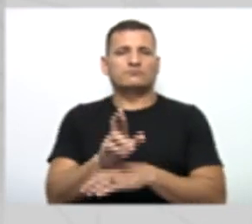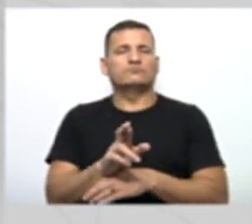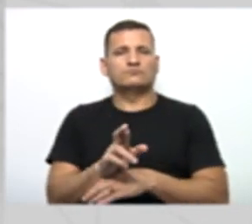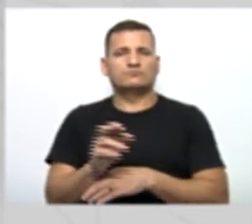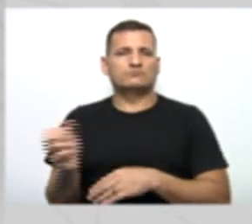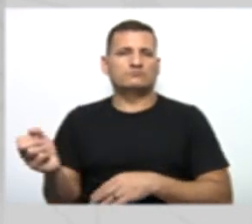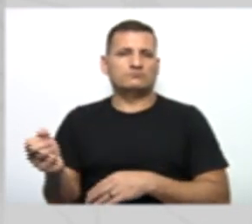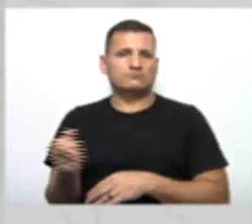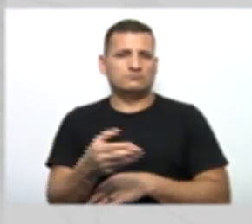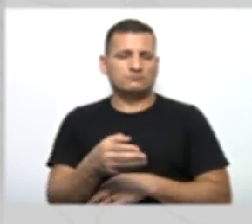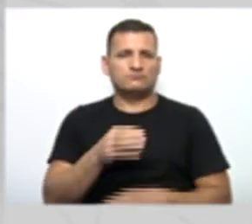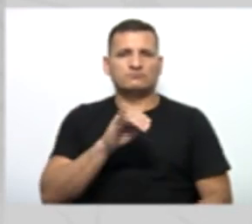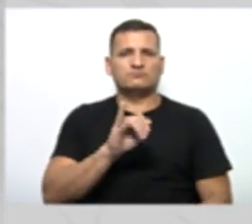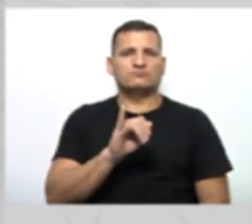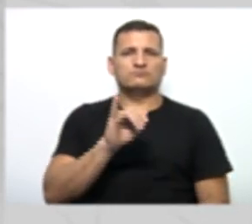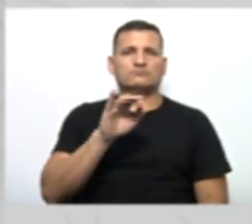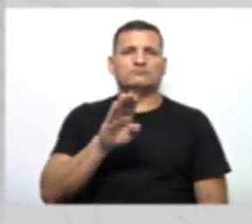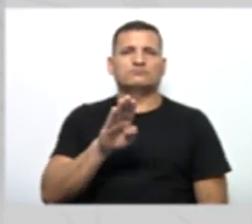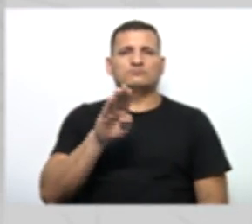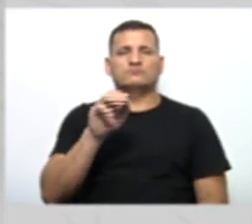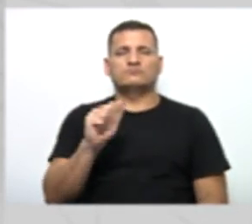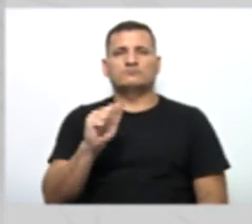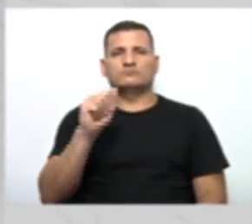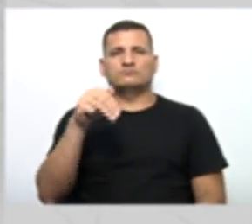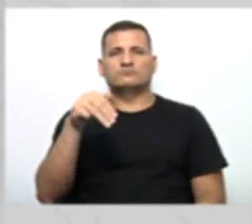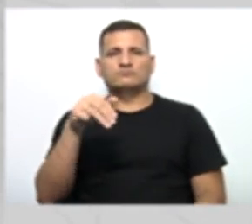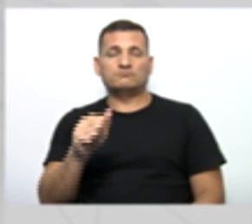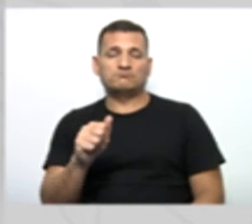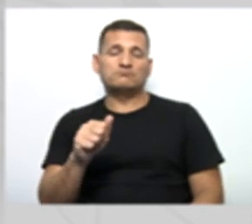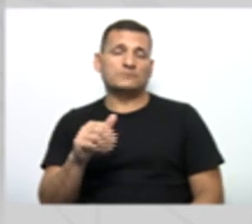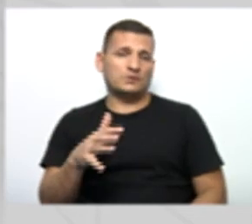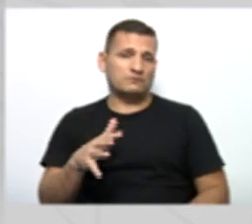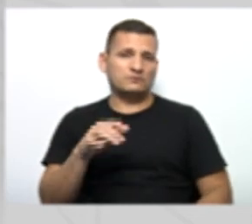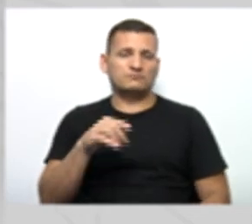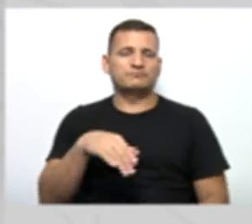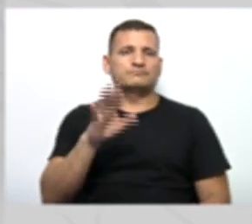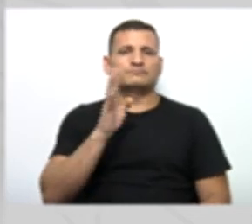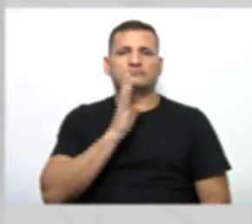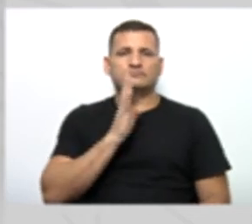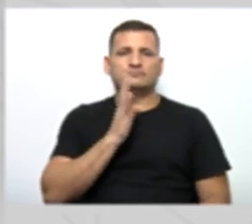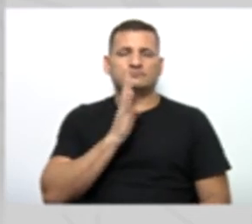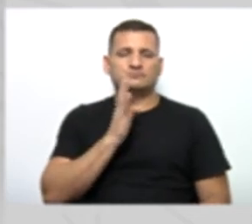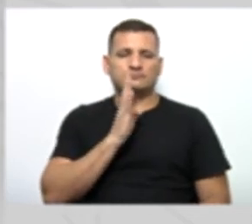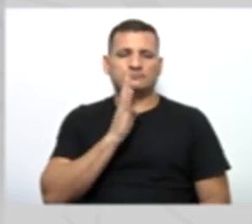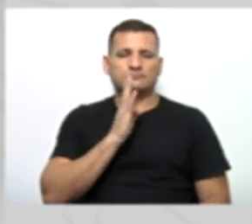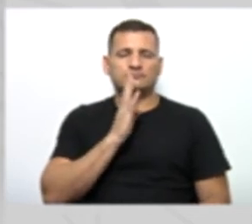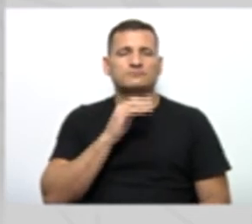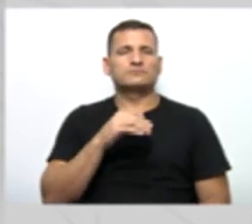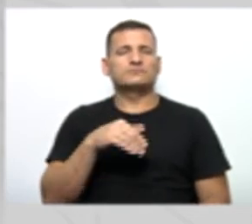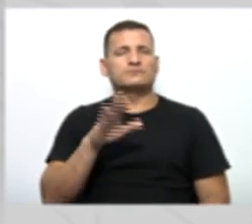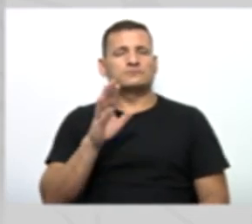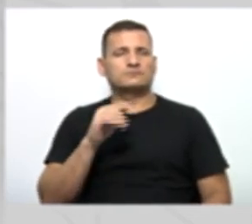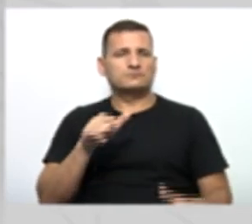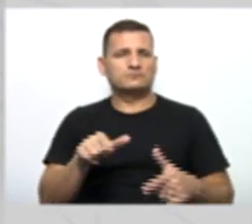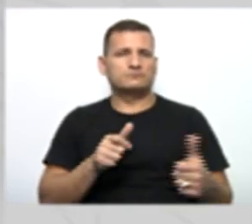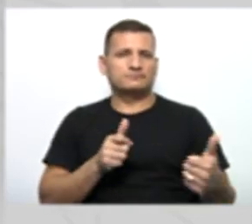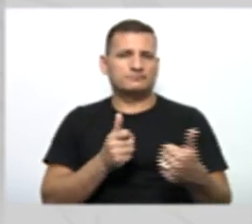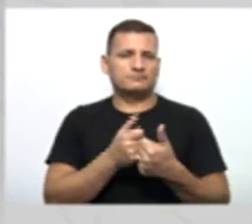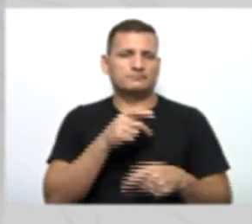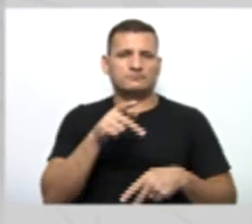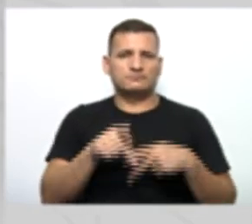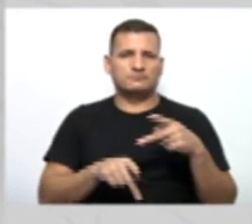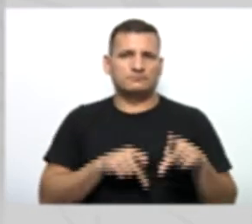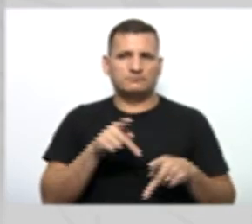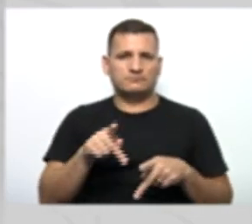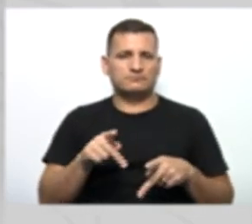do CISNAMA, o IBAMA seja uma das instituições mais conhecidas, uma das instituições que atuam mais perto da população.